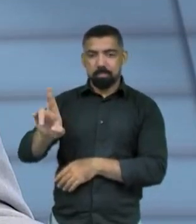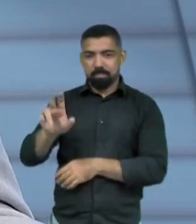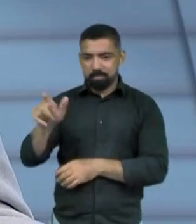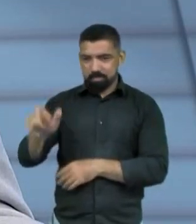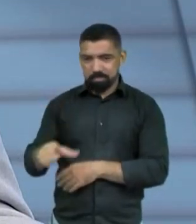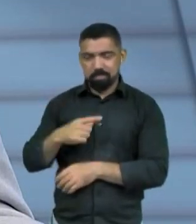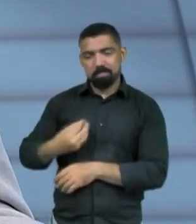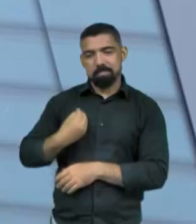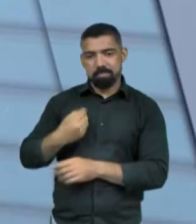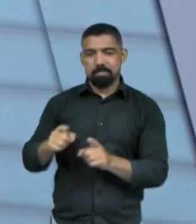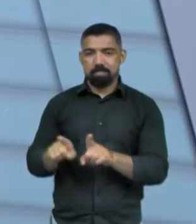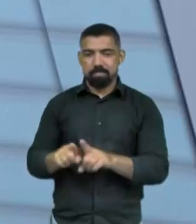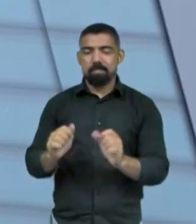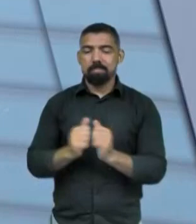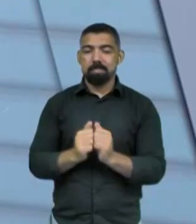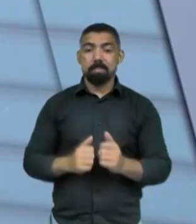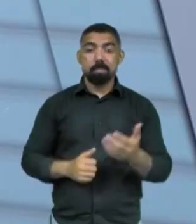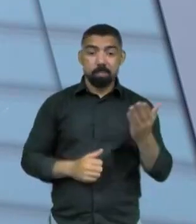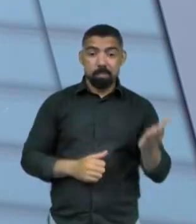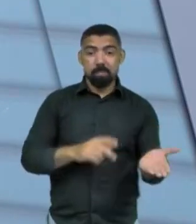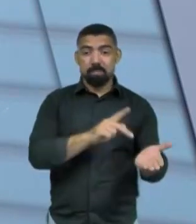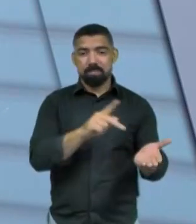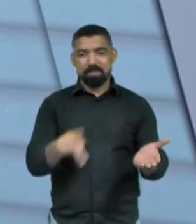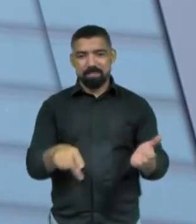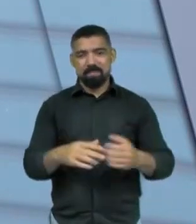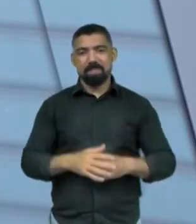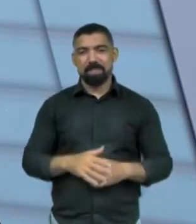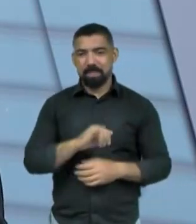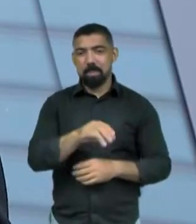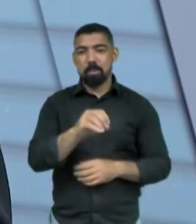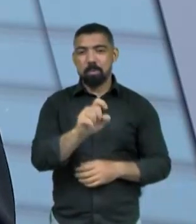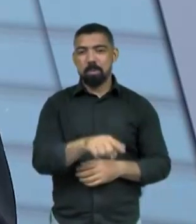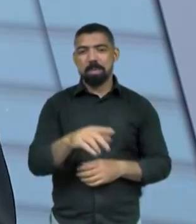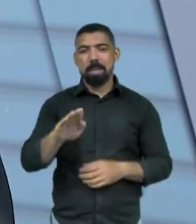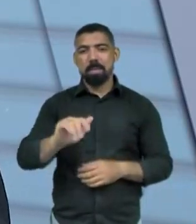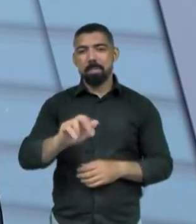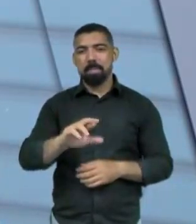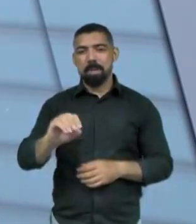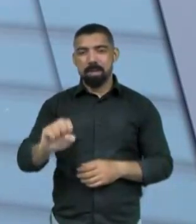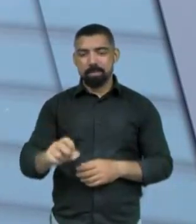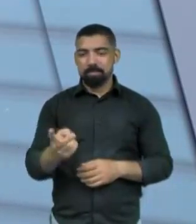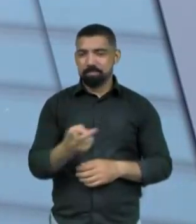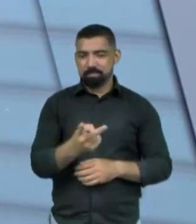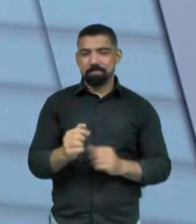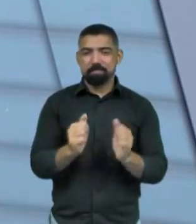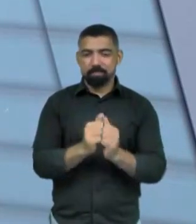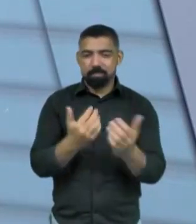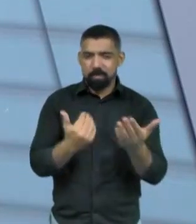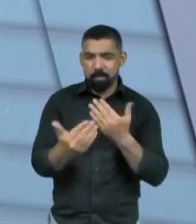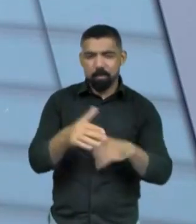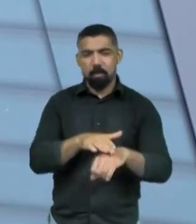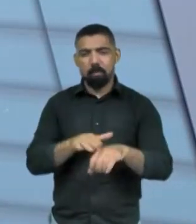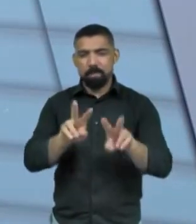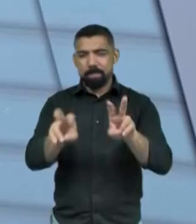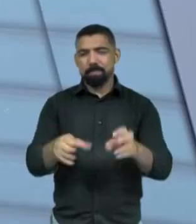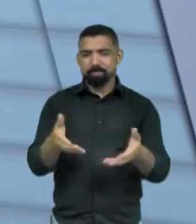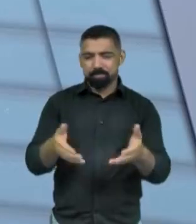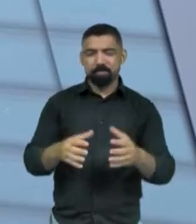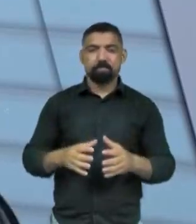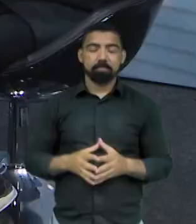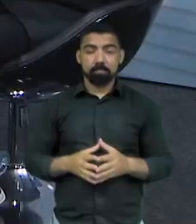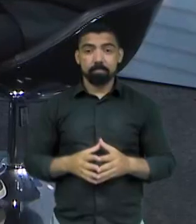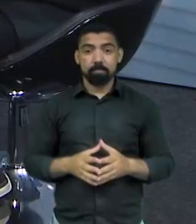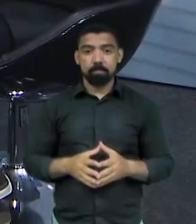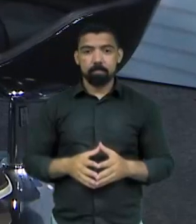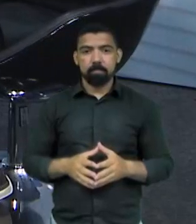com o professor José de Barros, lá da querida universidade. Vamos falar sobre este assunto.